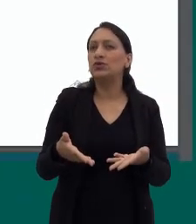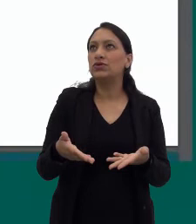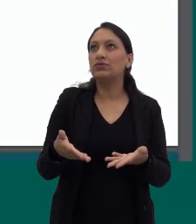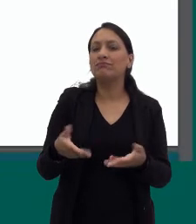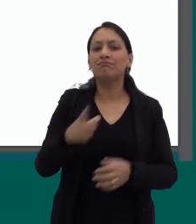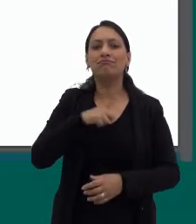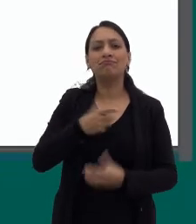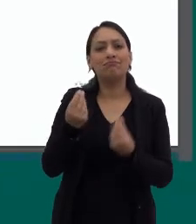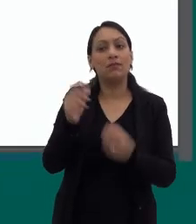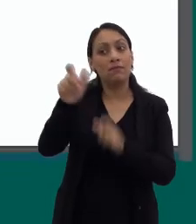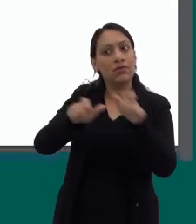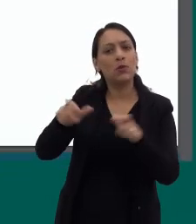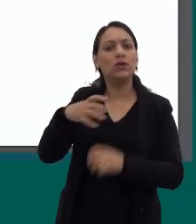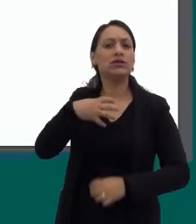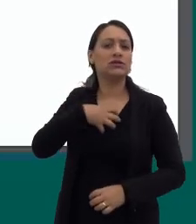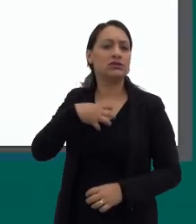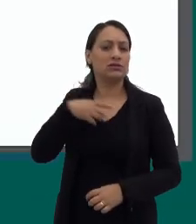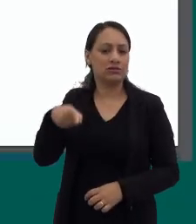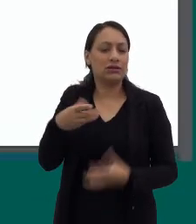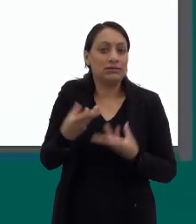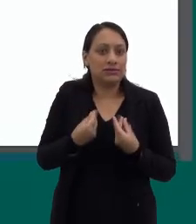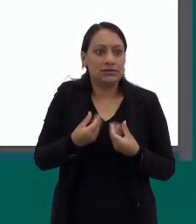essa sensação, né?